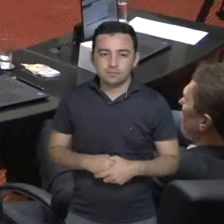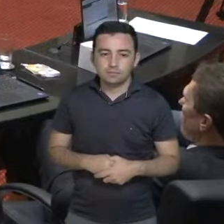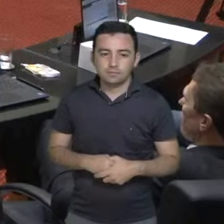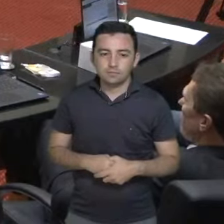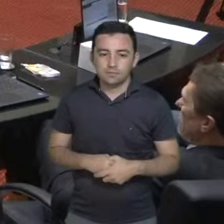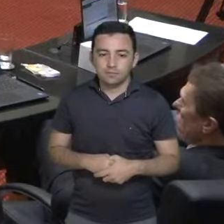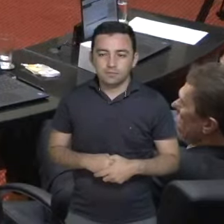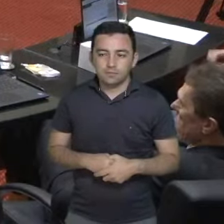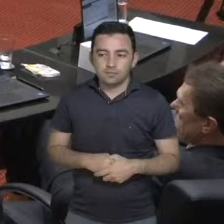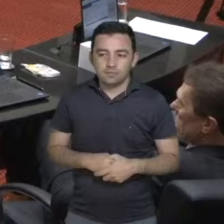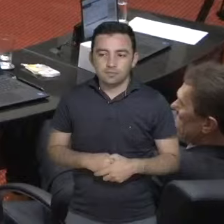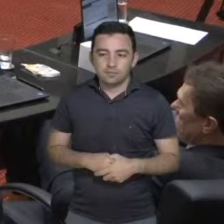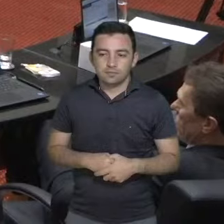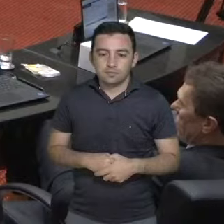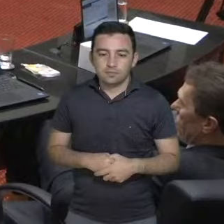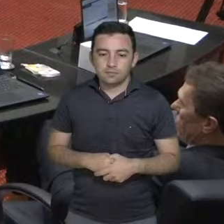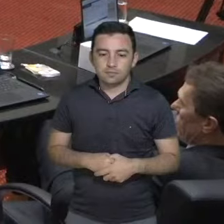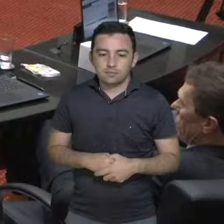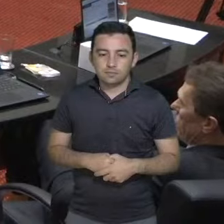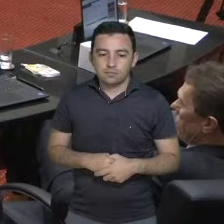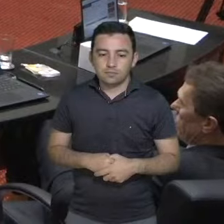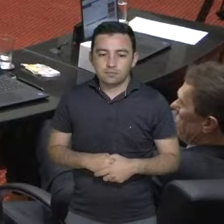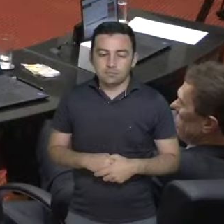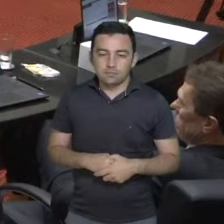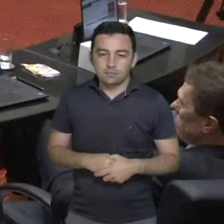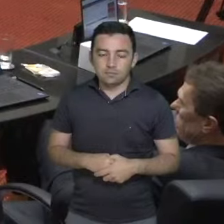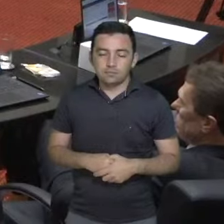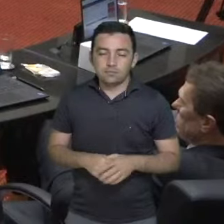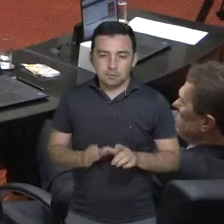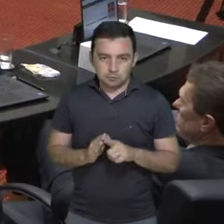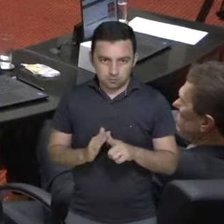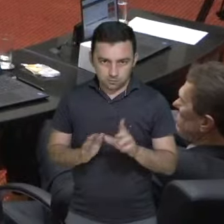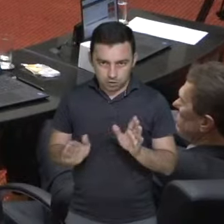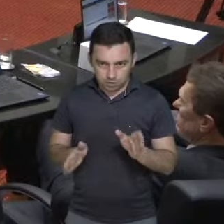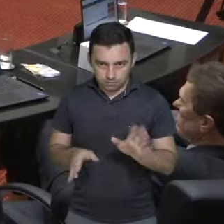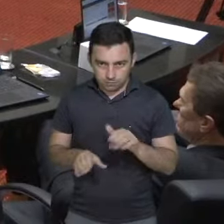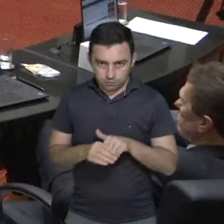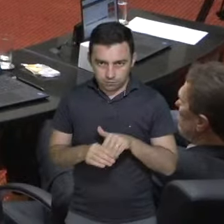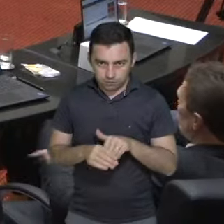Consulto, senhores deputados, se todos exerceram seu direito de voto.